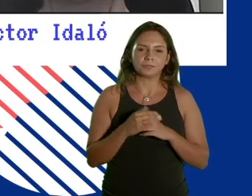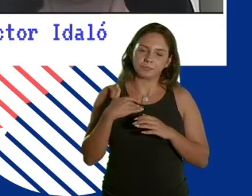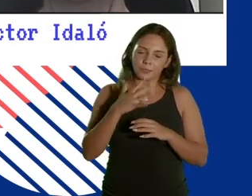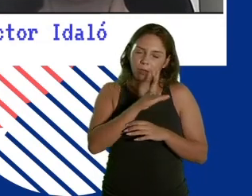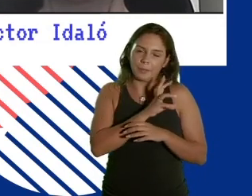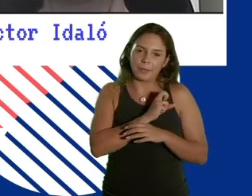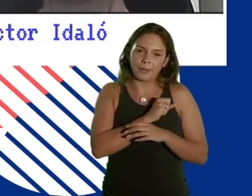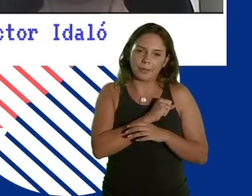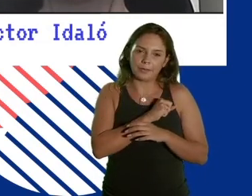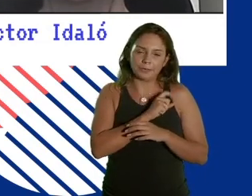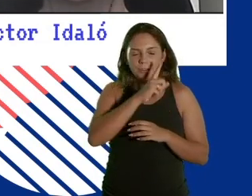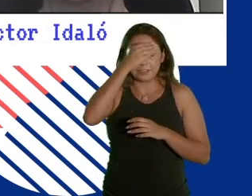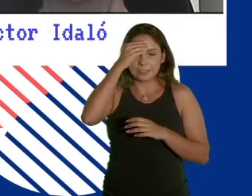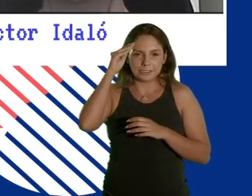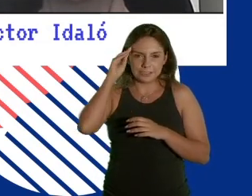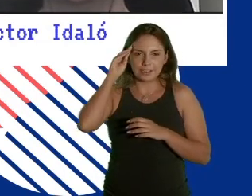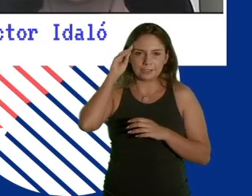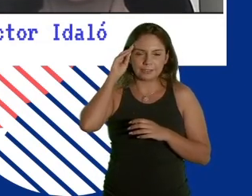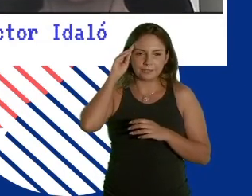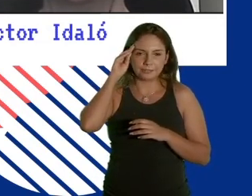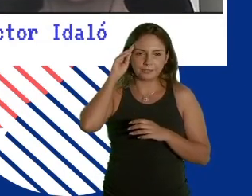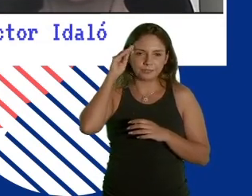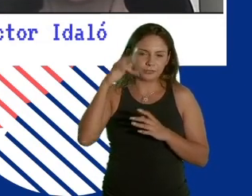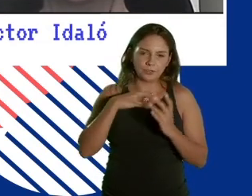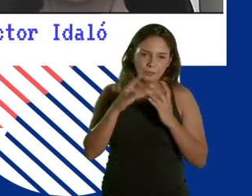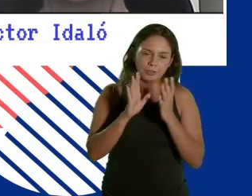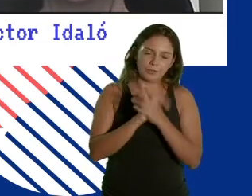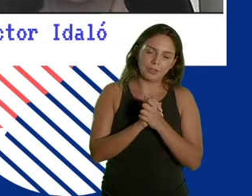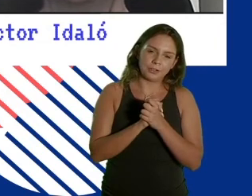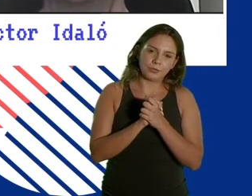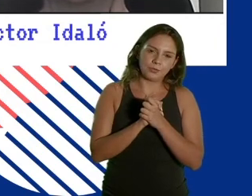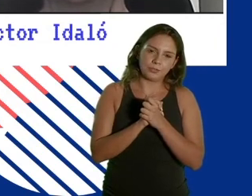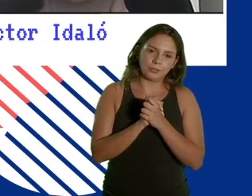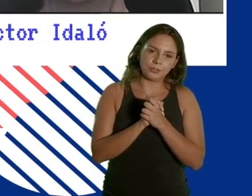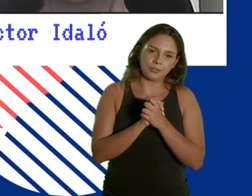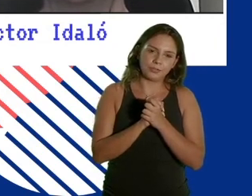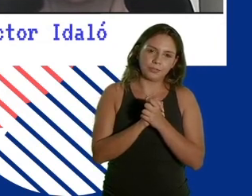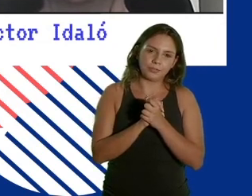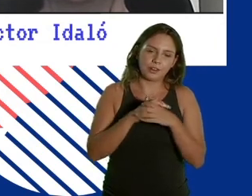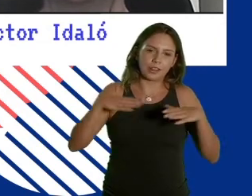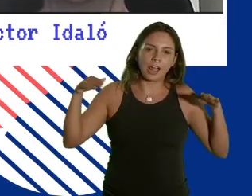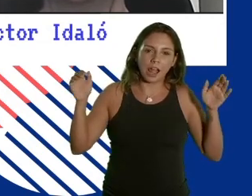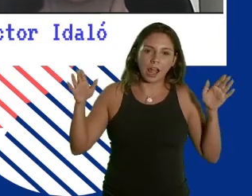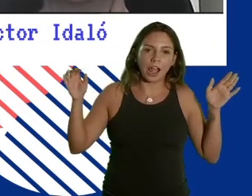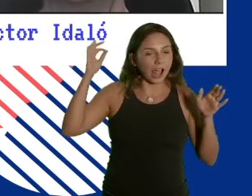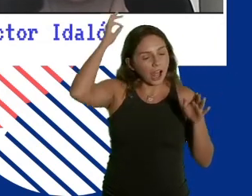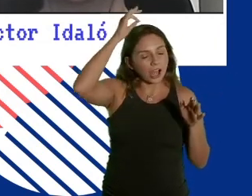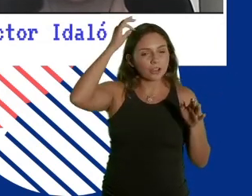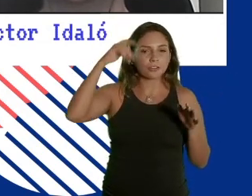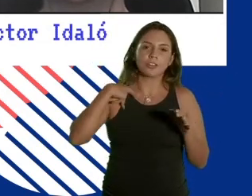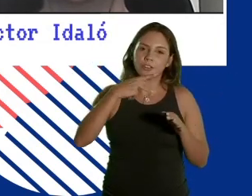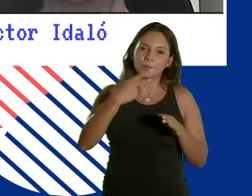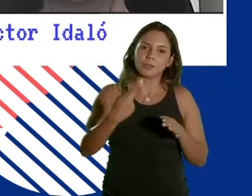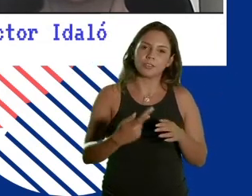amor inesquecível pelo meu marido, que virou anjo. Eu